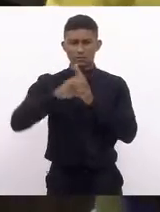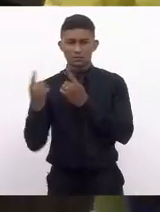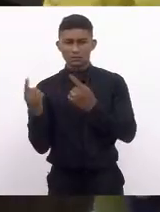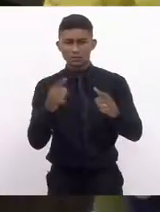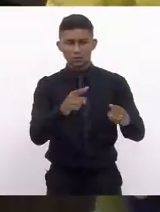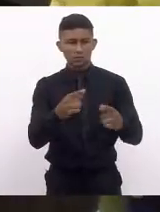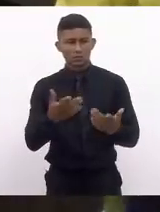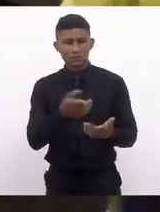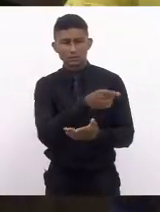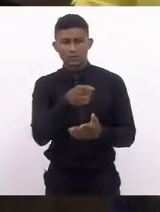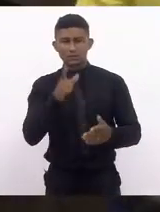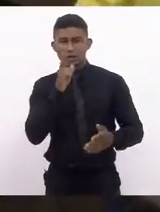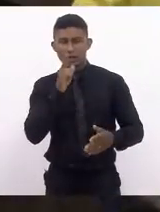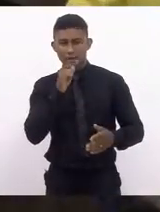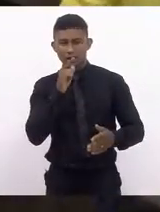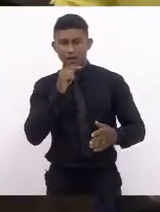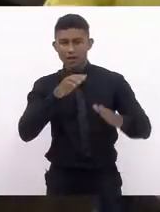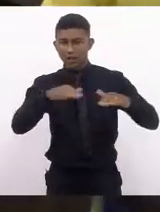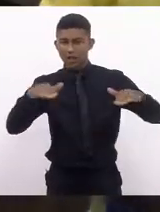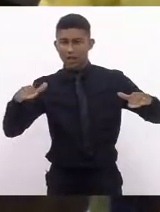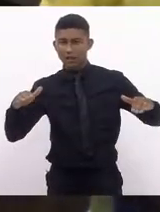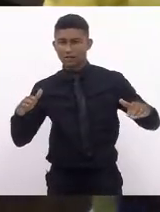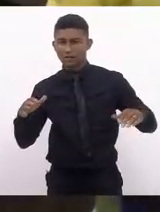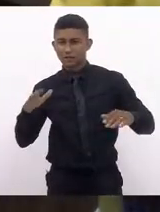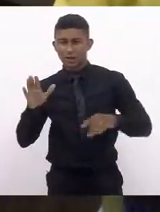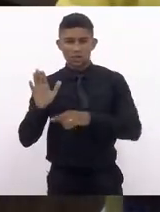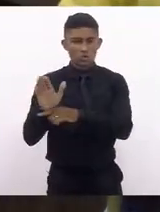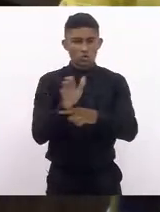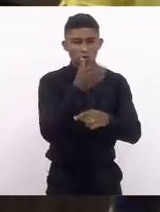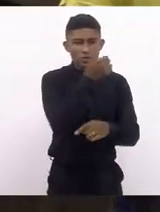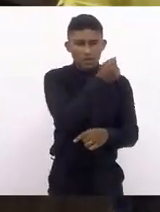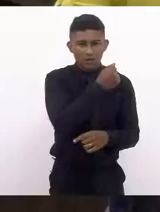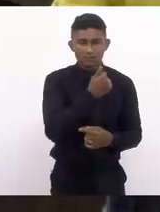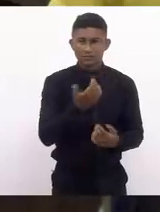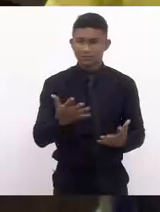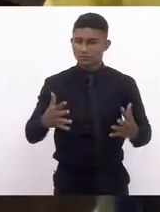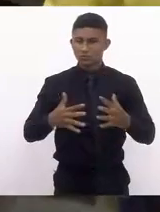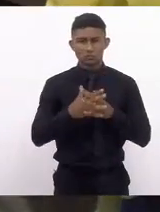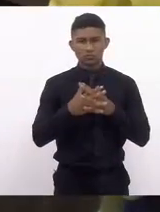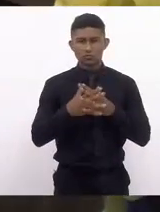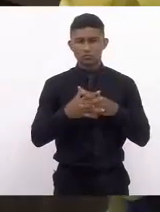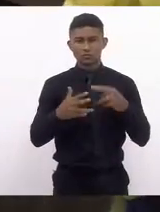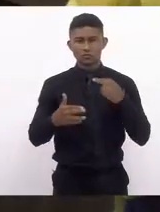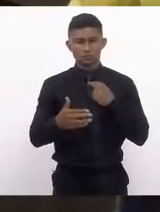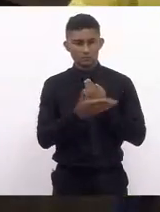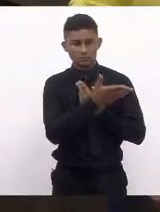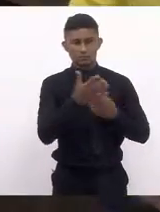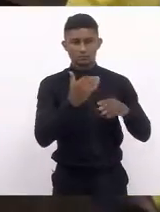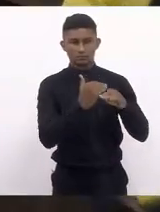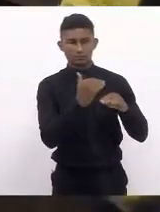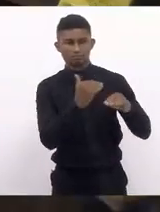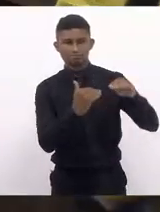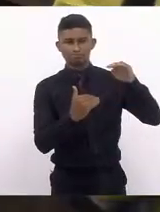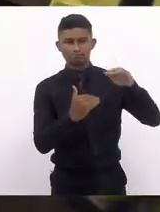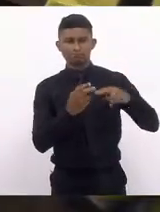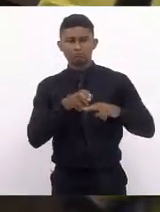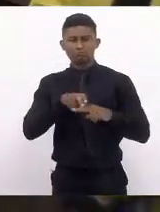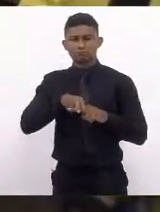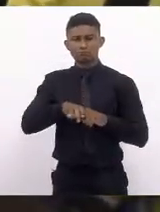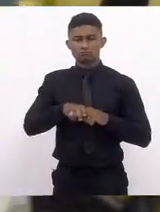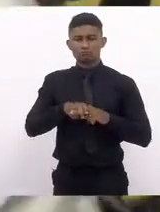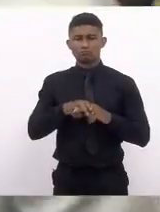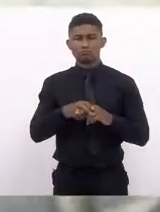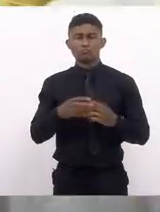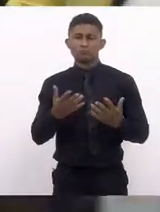salvamento dos mares combatendo As Chamas não dá para confundir isso com quem está nos gabinetes refrigerados de